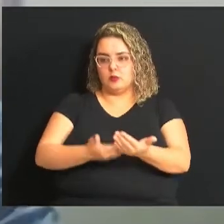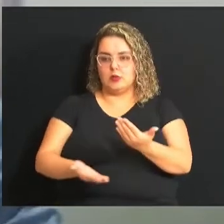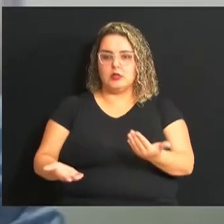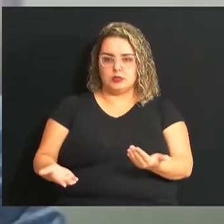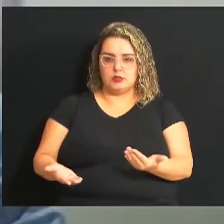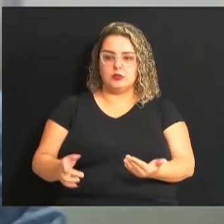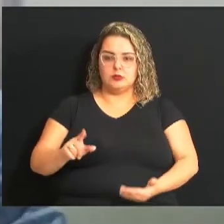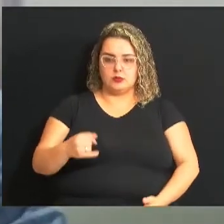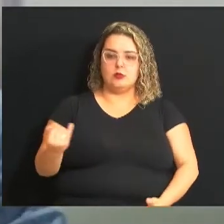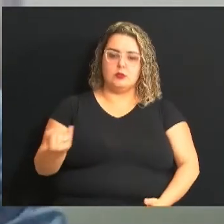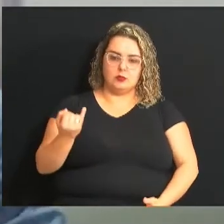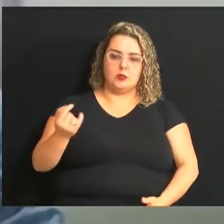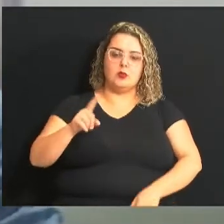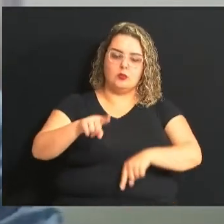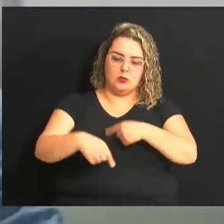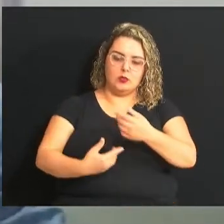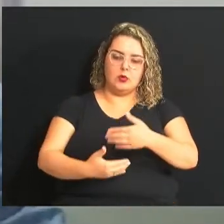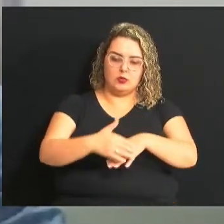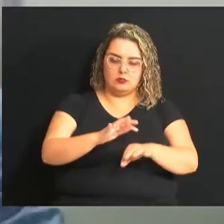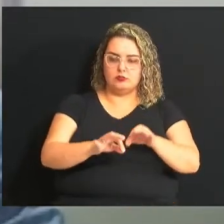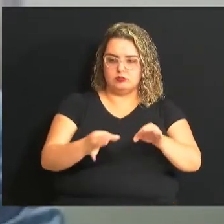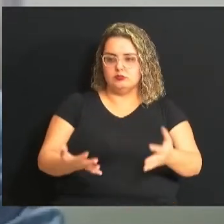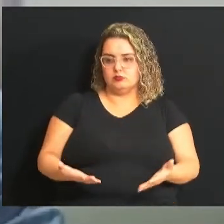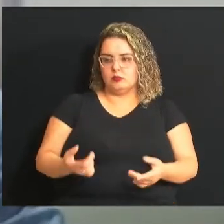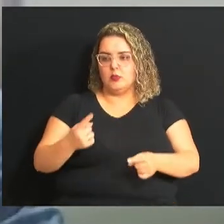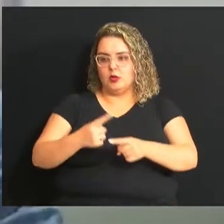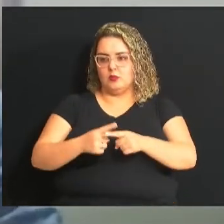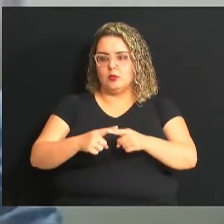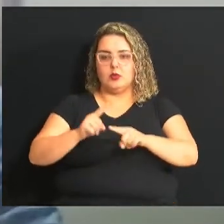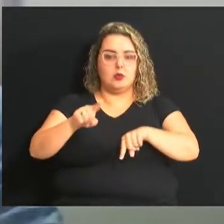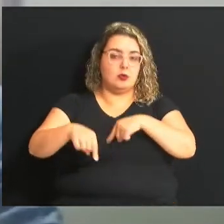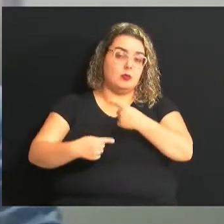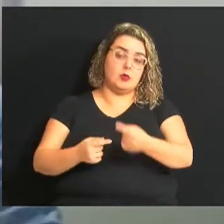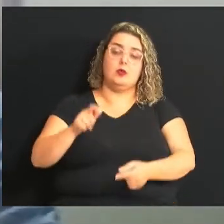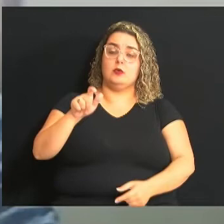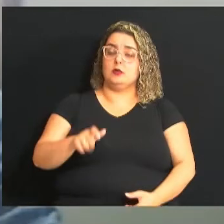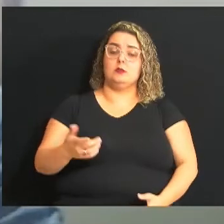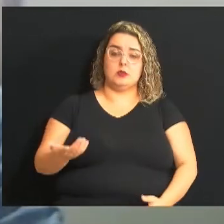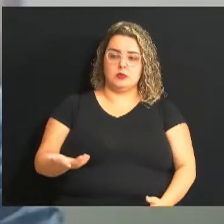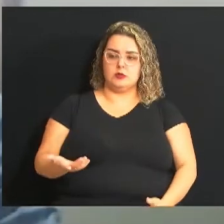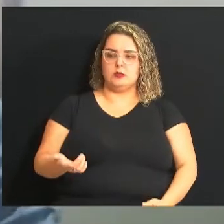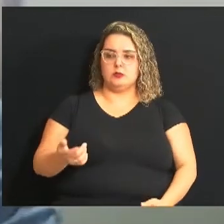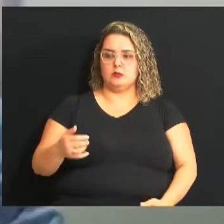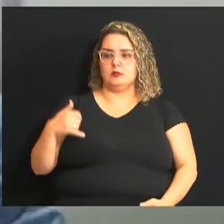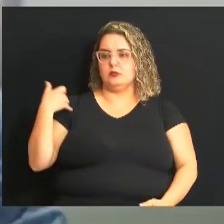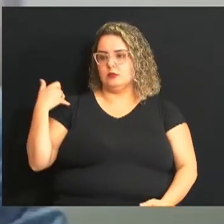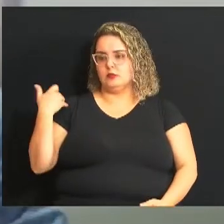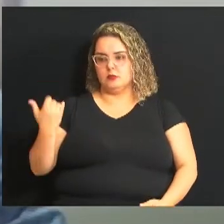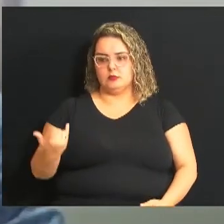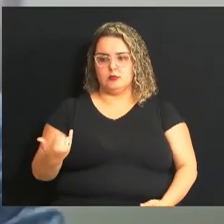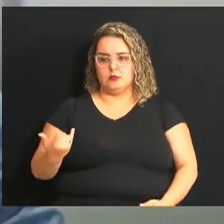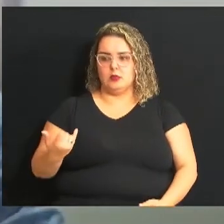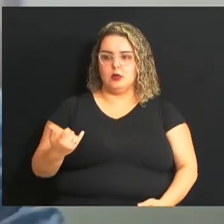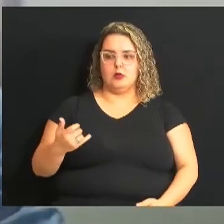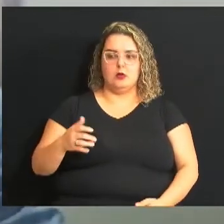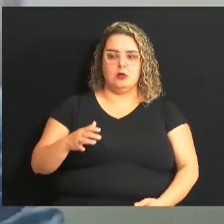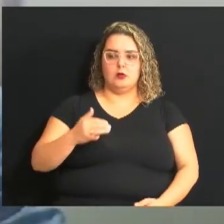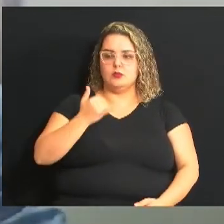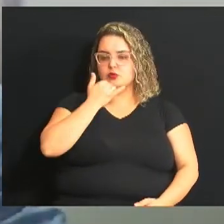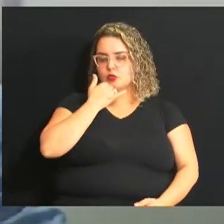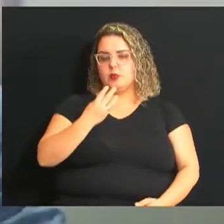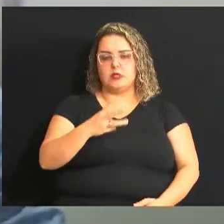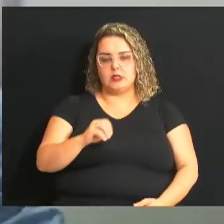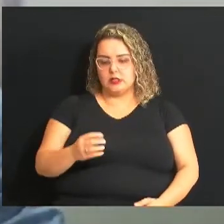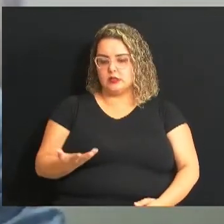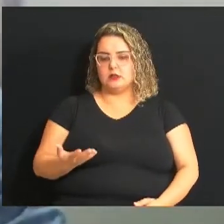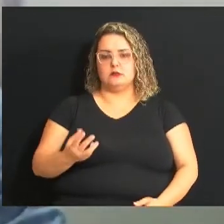interessante sim ter um outro tênis, até porque você é um outro indivíduo, né? Então pessoas que têm 35 quilos acima do peso normal é